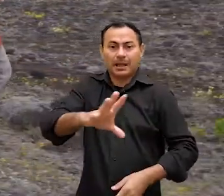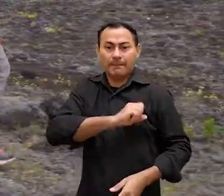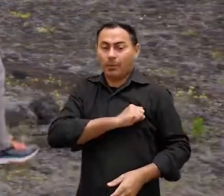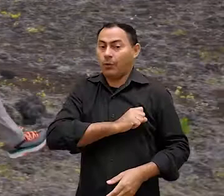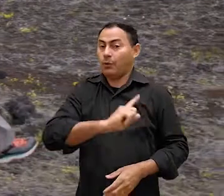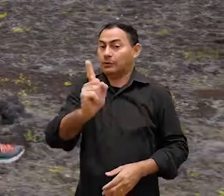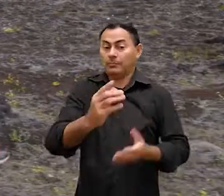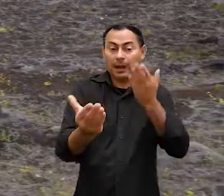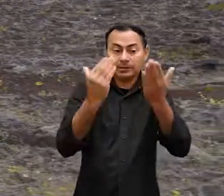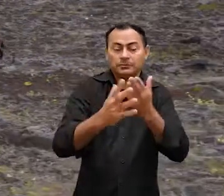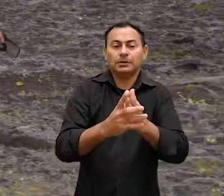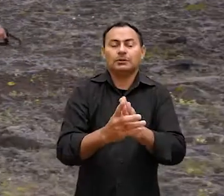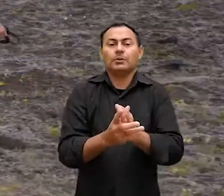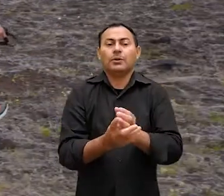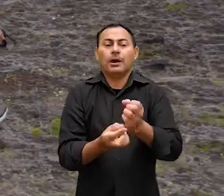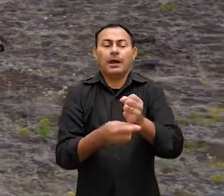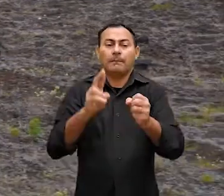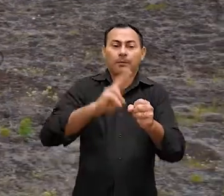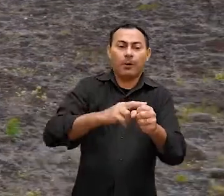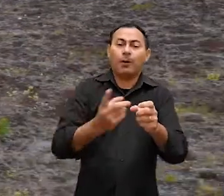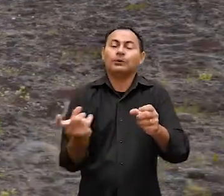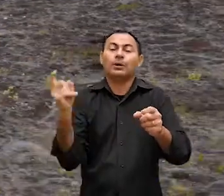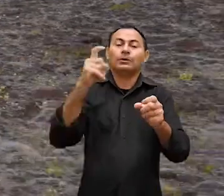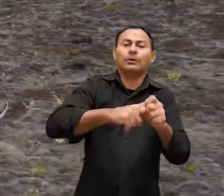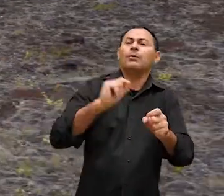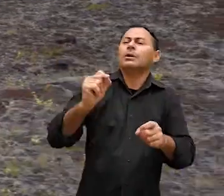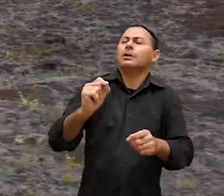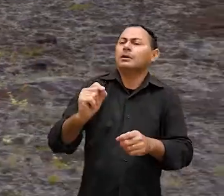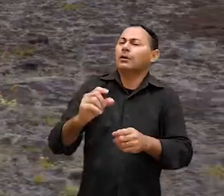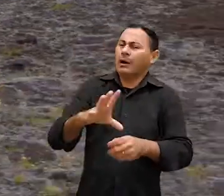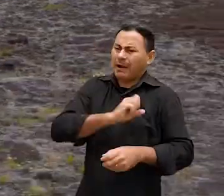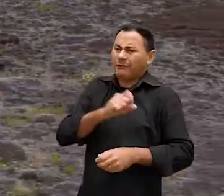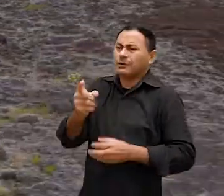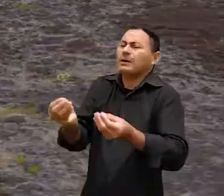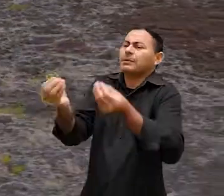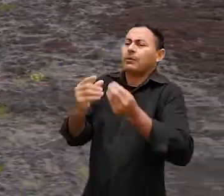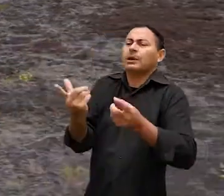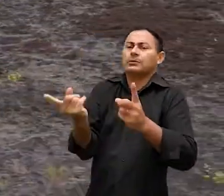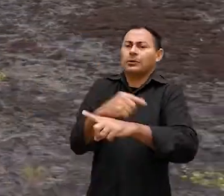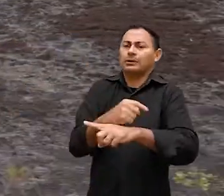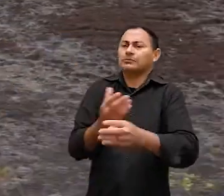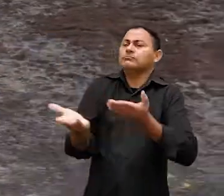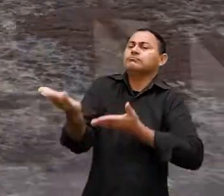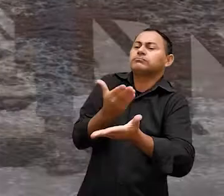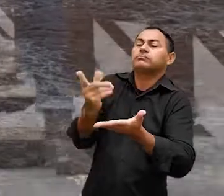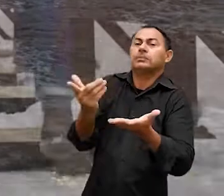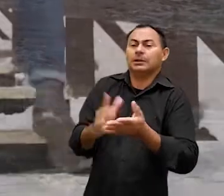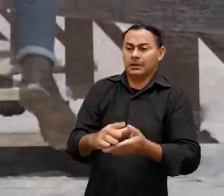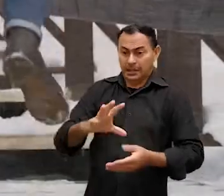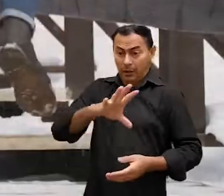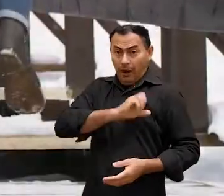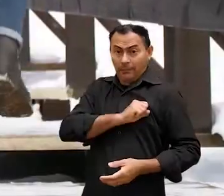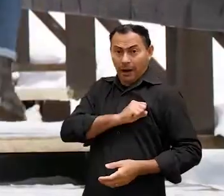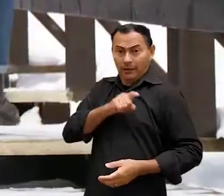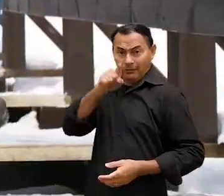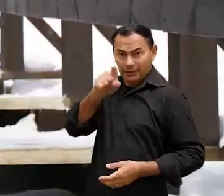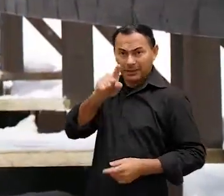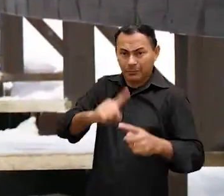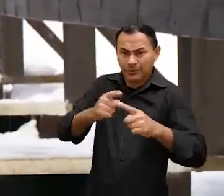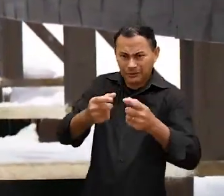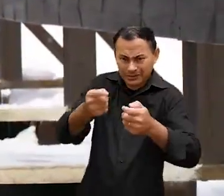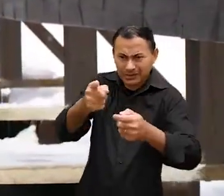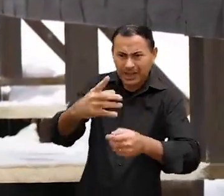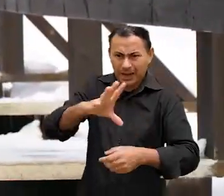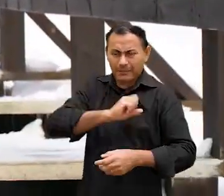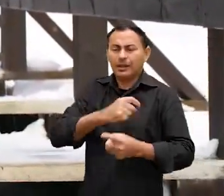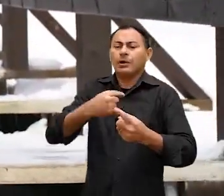não está baseado no retorno, no o que é que eu ganho com isso, hein? Se eu amar você porque você me ama, onde